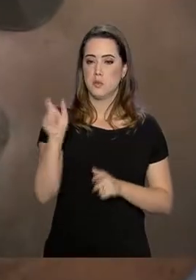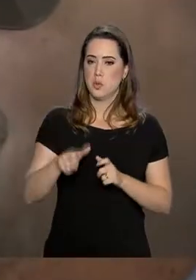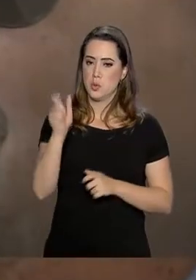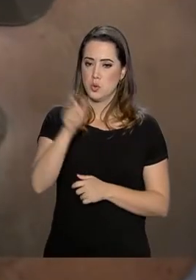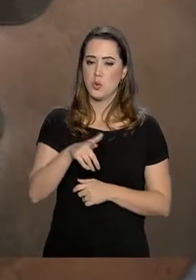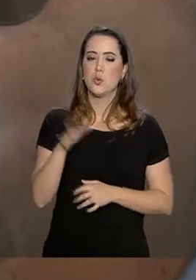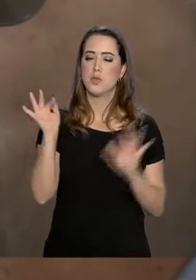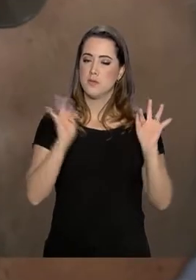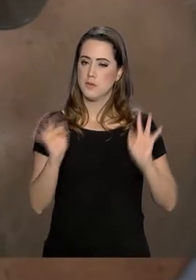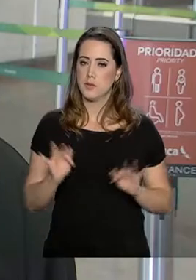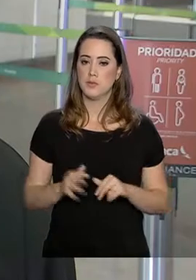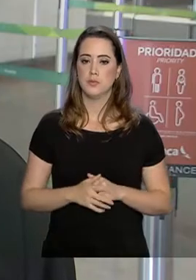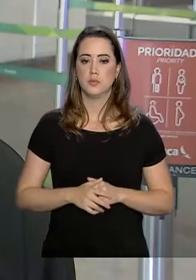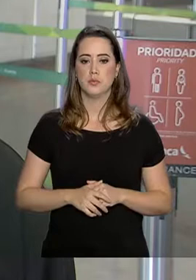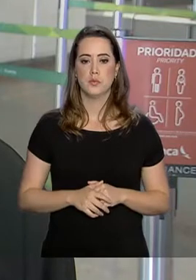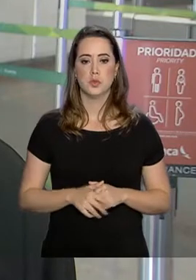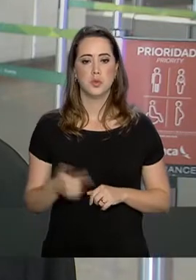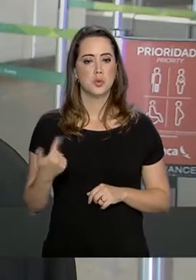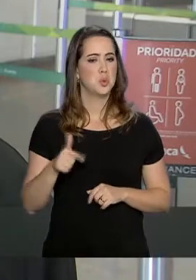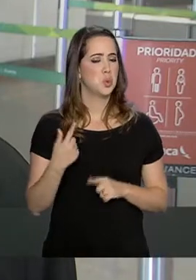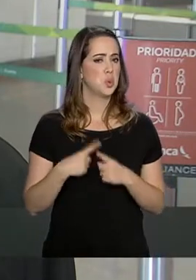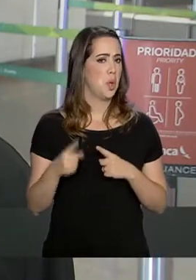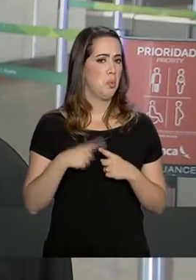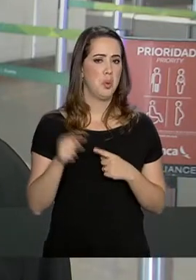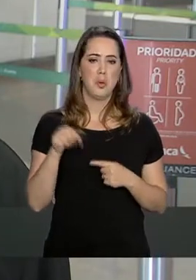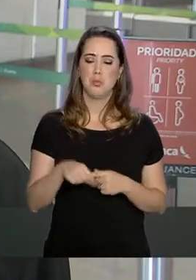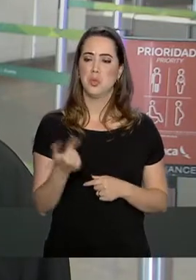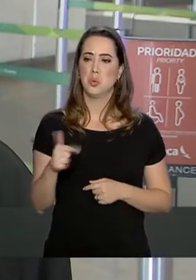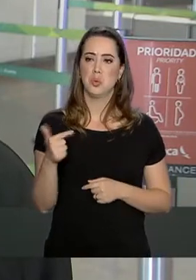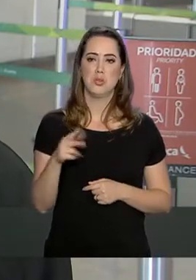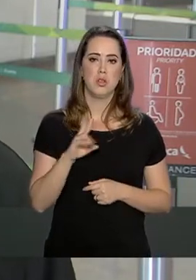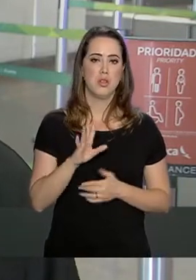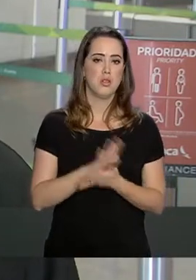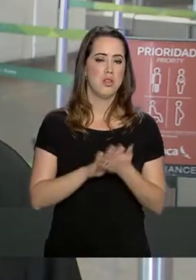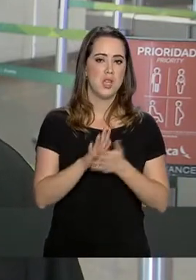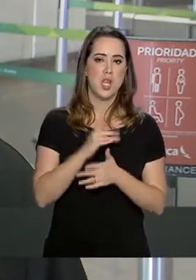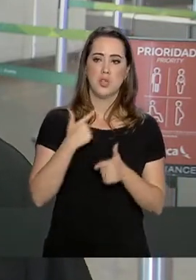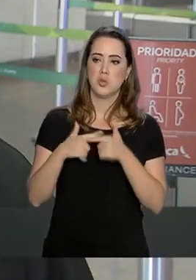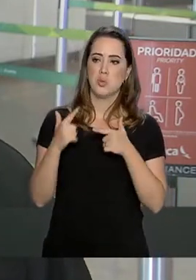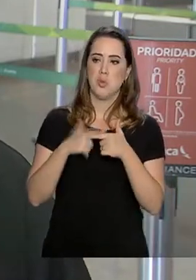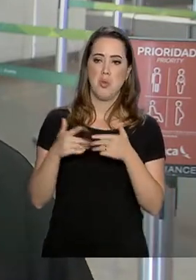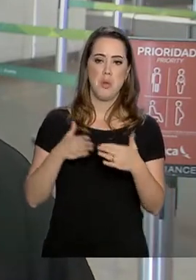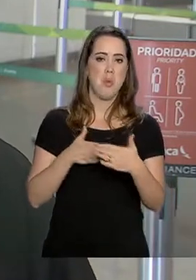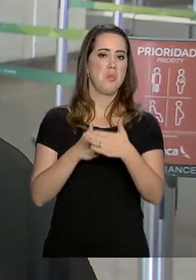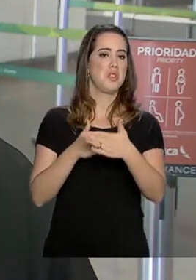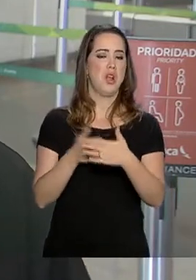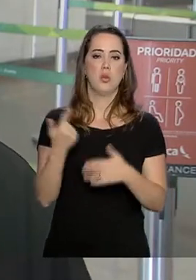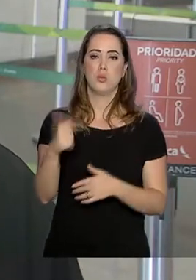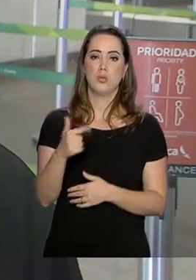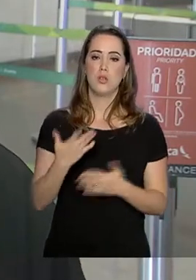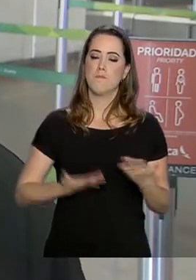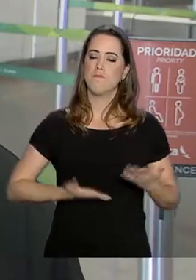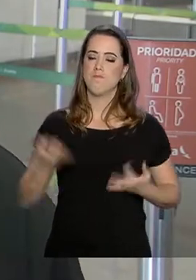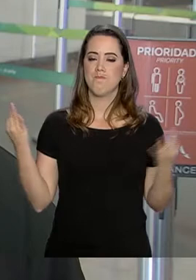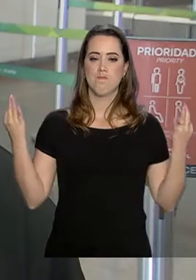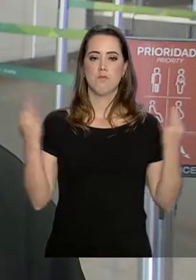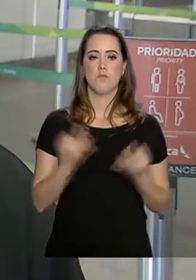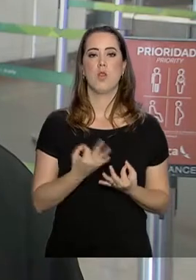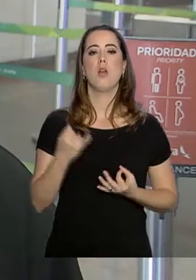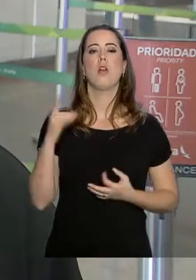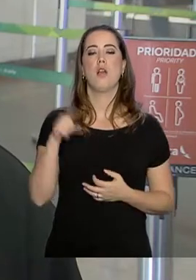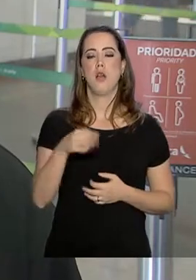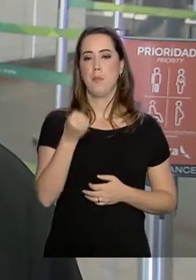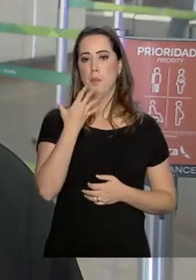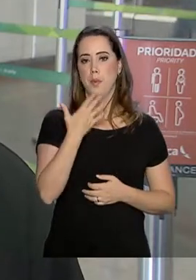passageiros satisfeitos. Não tem problema aqui, não oferece obstáculos, serviço excelente, muito